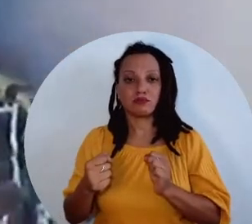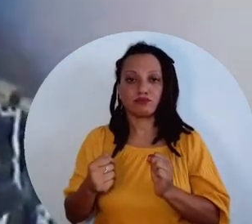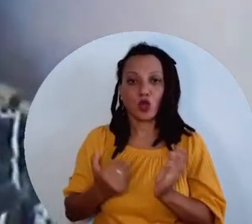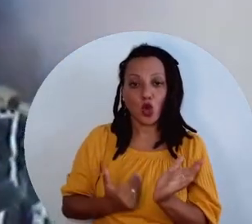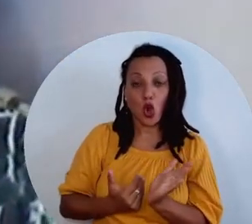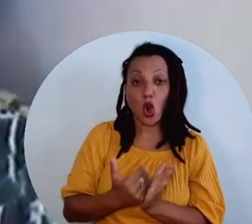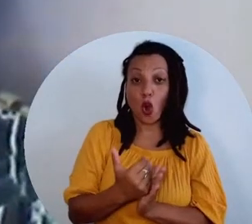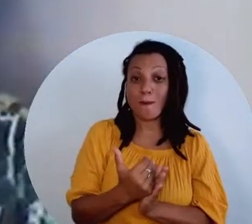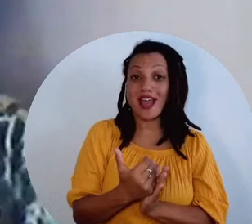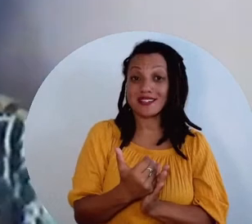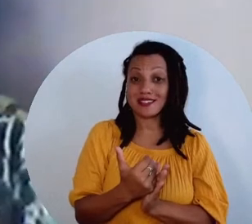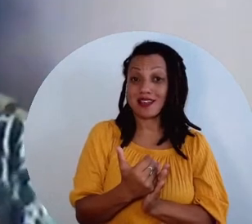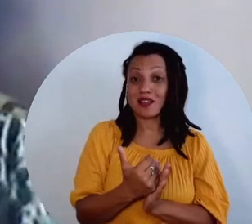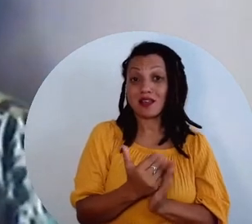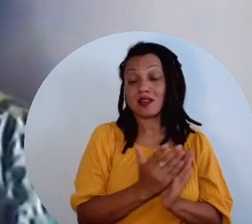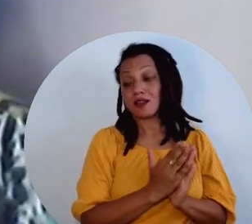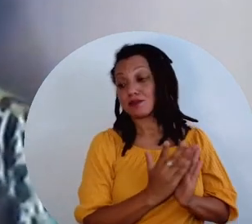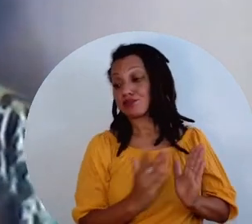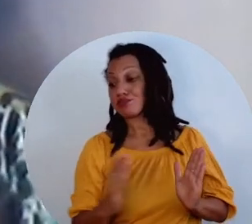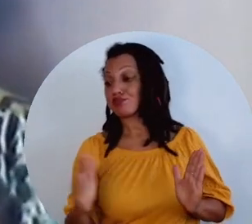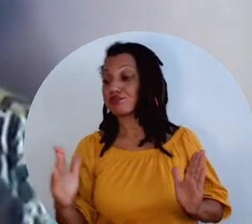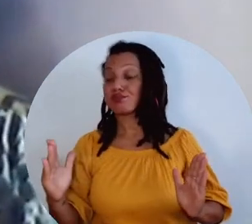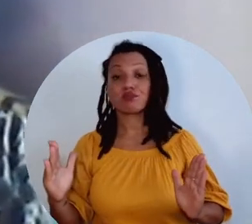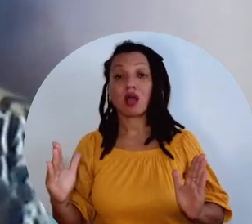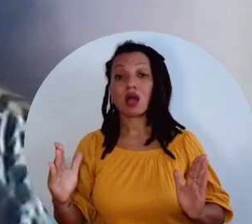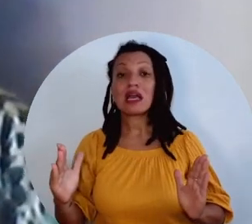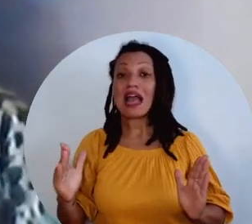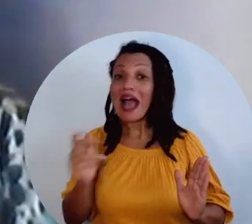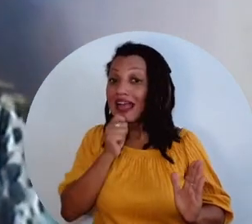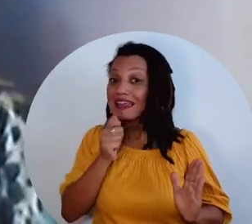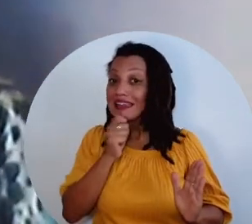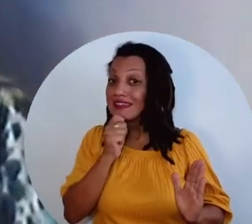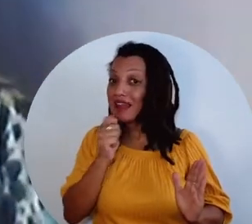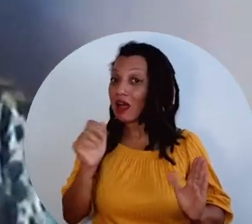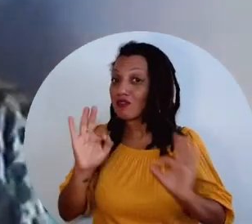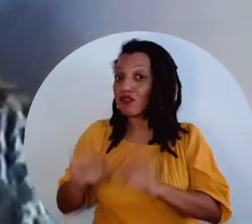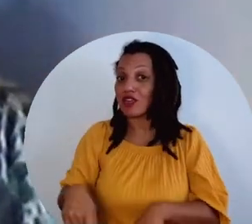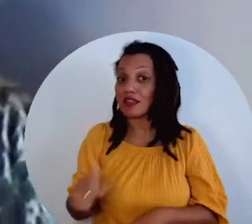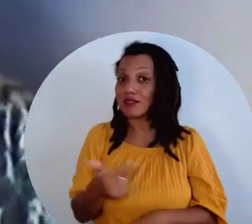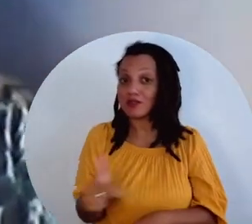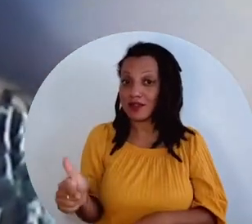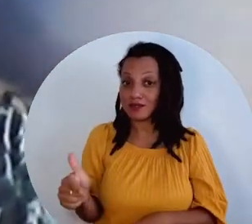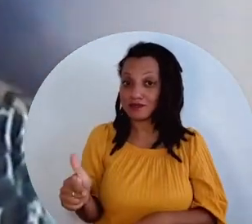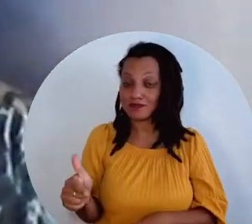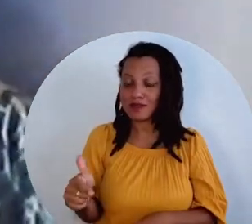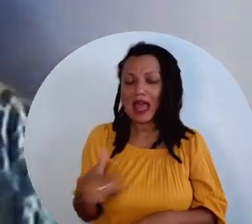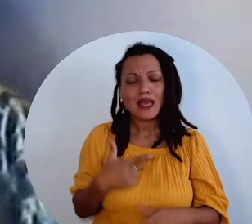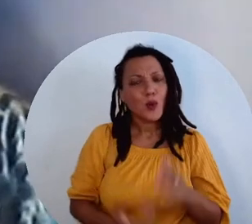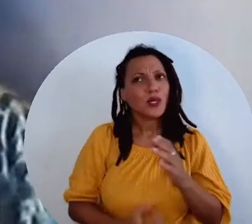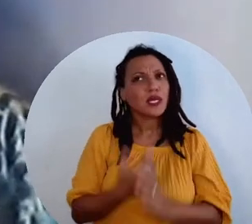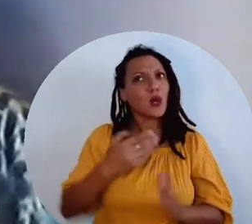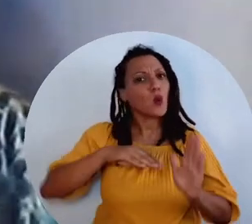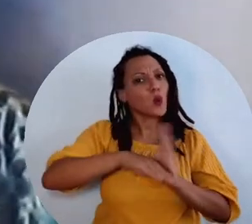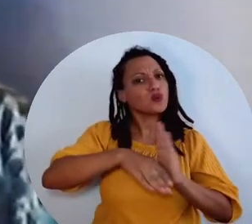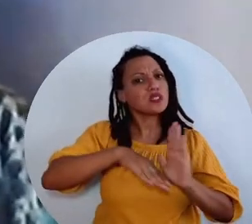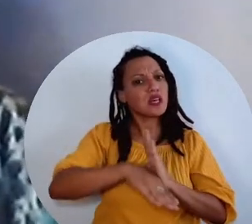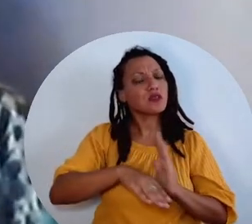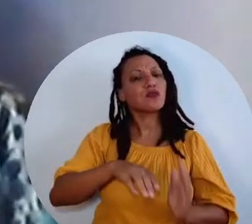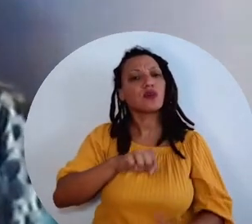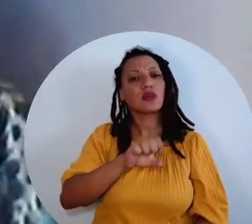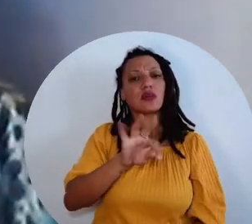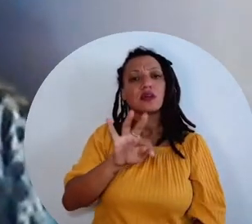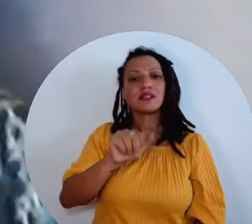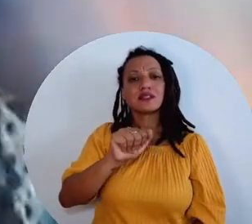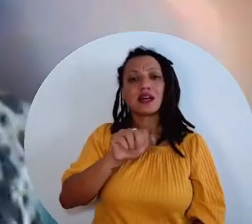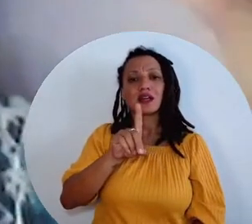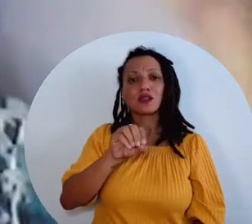para começar, mas ele ainda está em curso. E aí eu criei um conceito chamado Estado de Maafa. O que é o Estado de